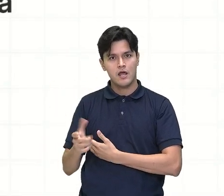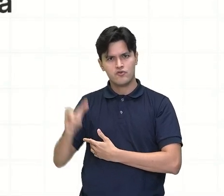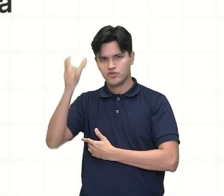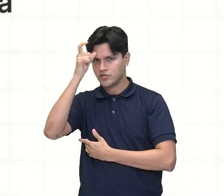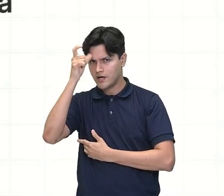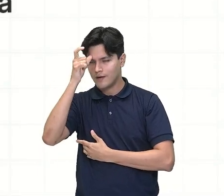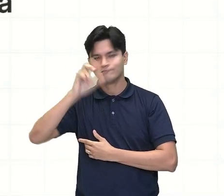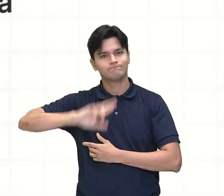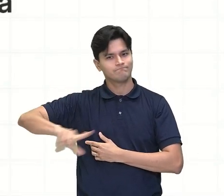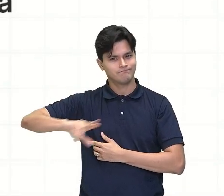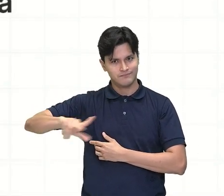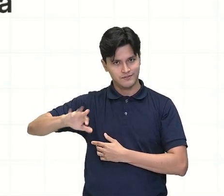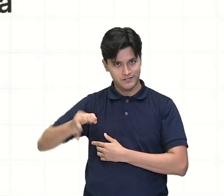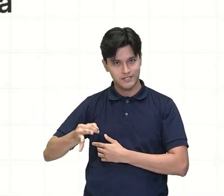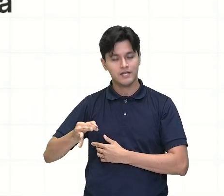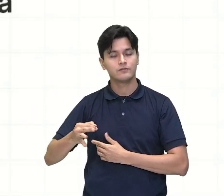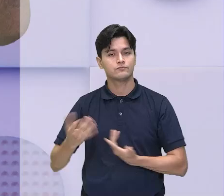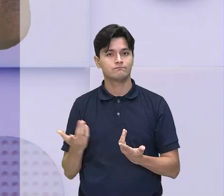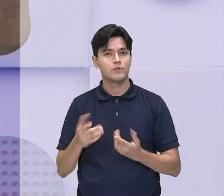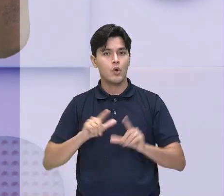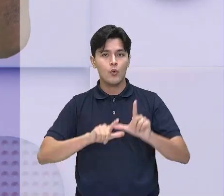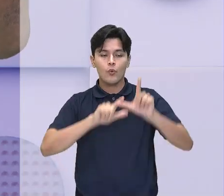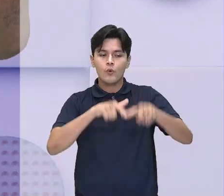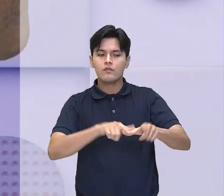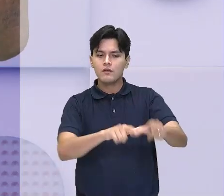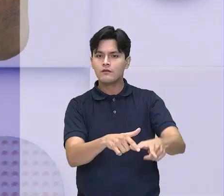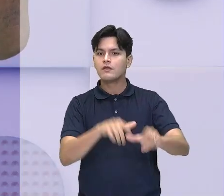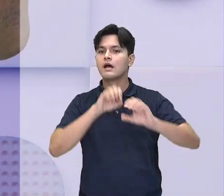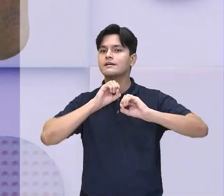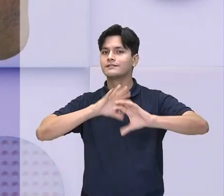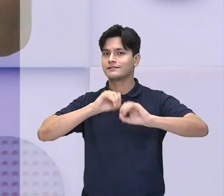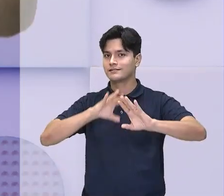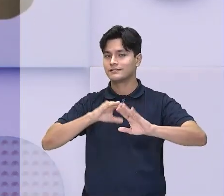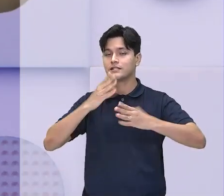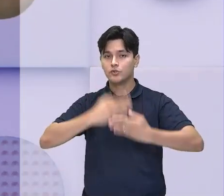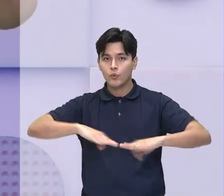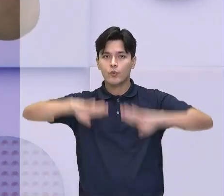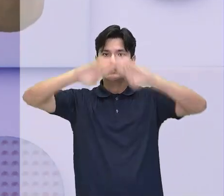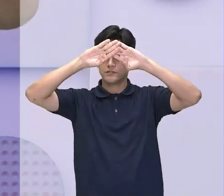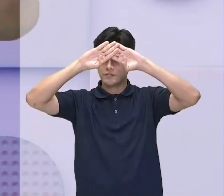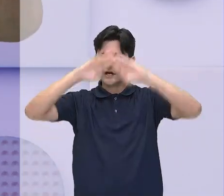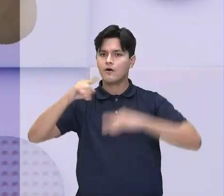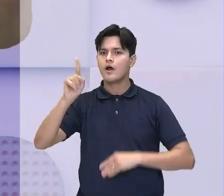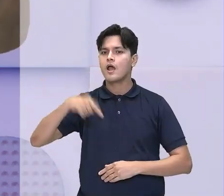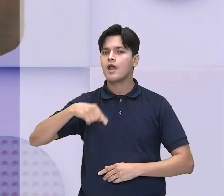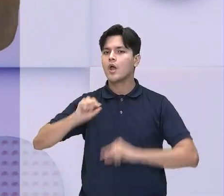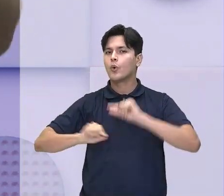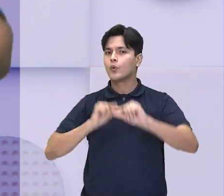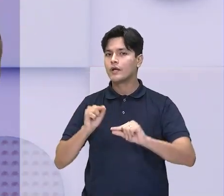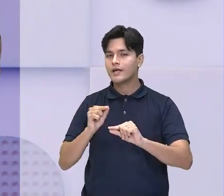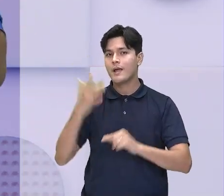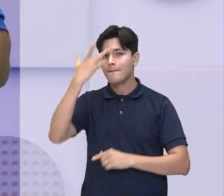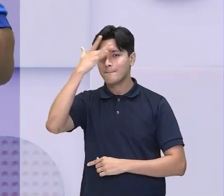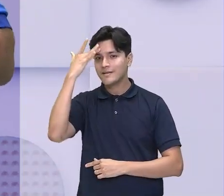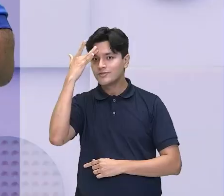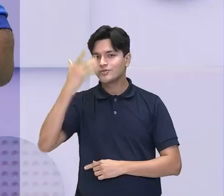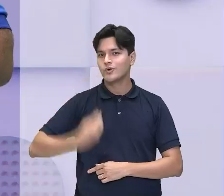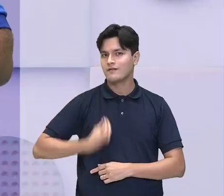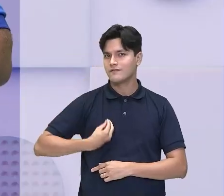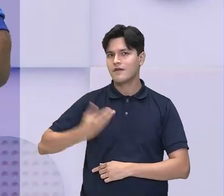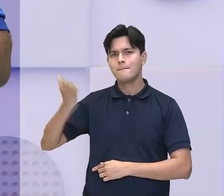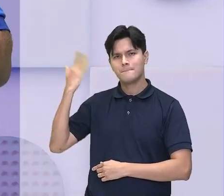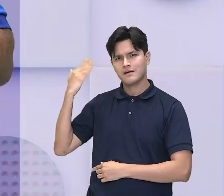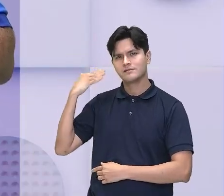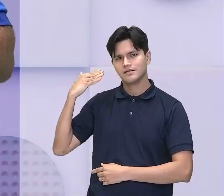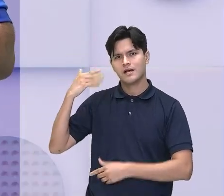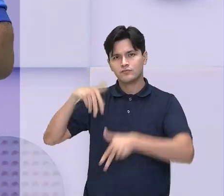do candomblé, os orixás são ancestrais muito longínquos que depois se tornaram divinizados. Vou